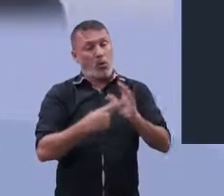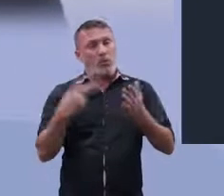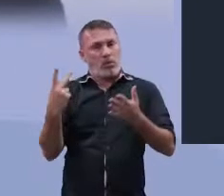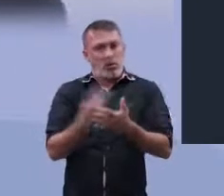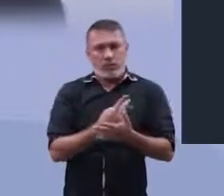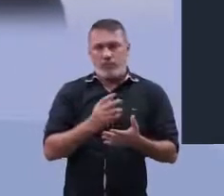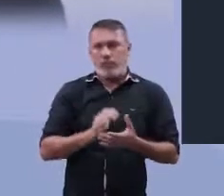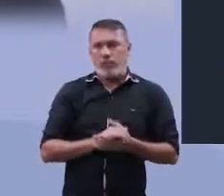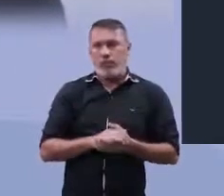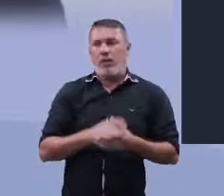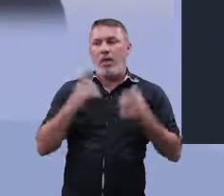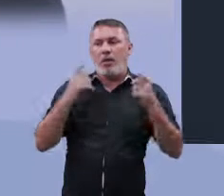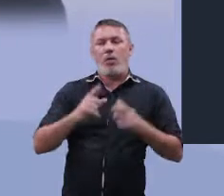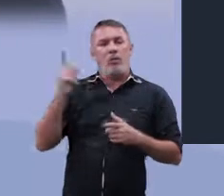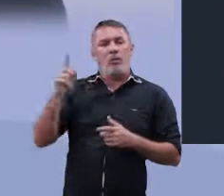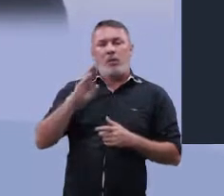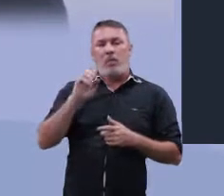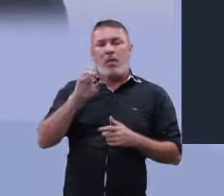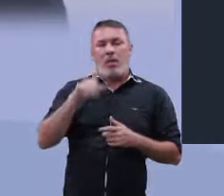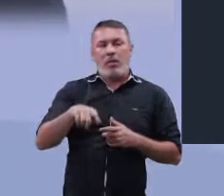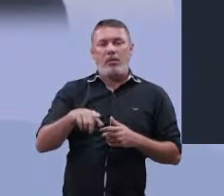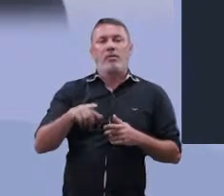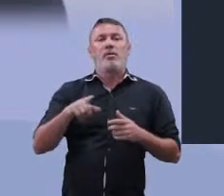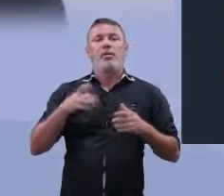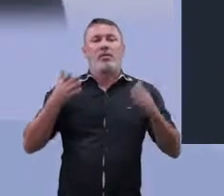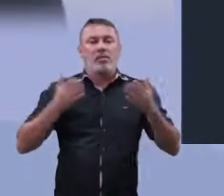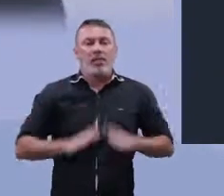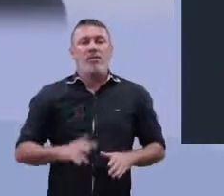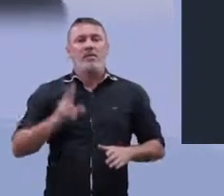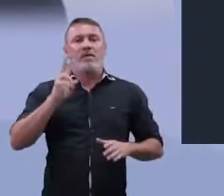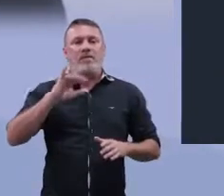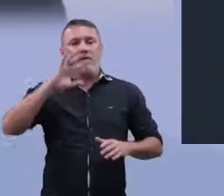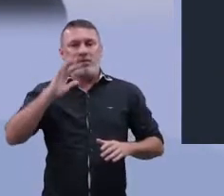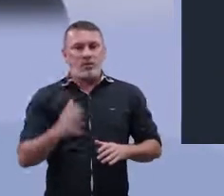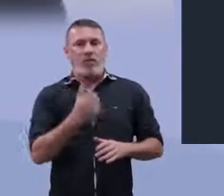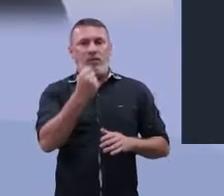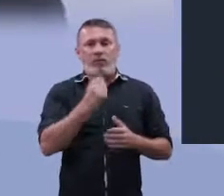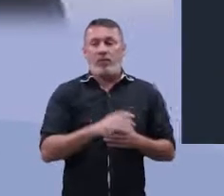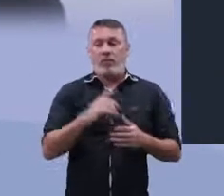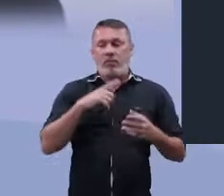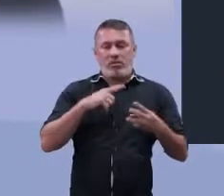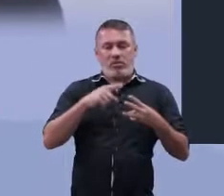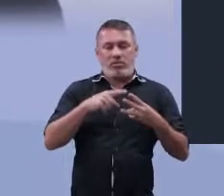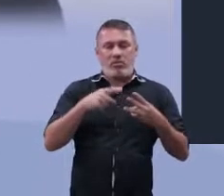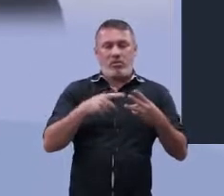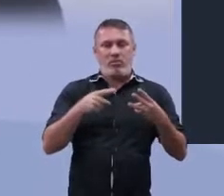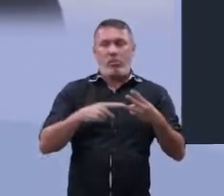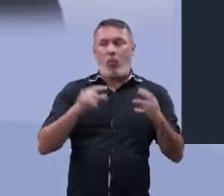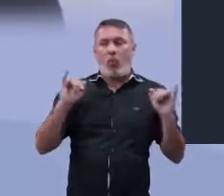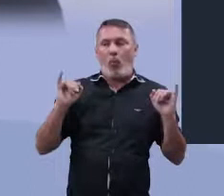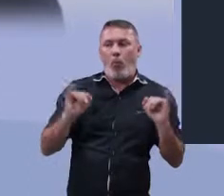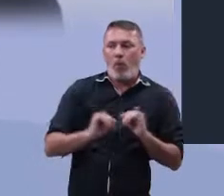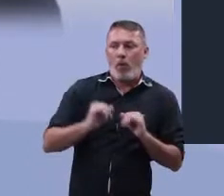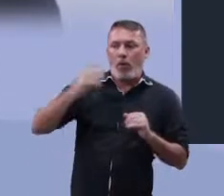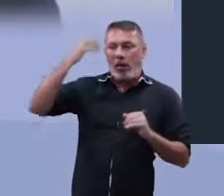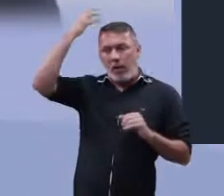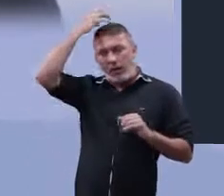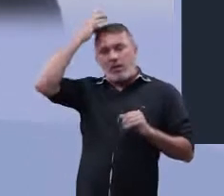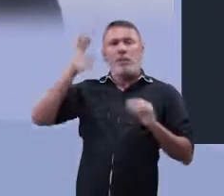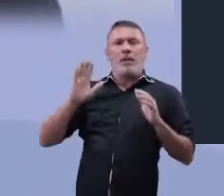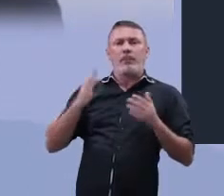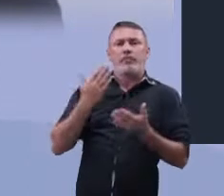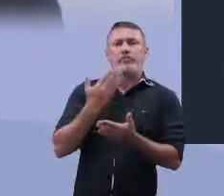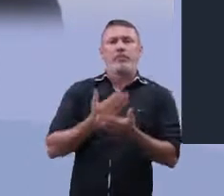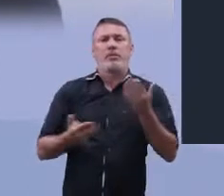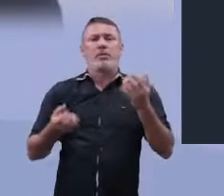indicado o troço. Em Belém da Judéia vai nascer o Salvador, e tá falado. Os 3 magrinhos se mandaram, mas deram